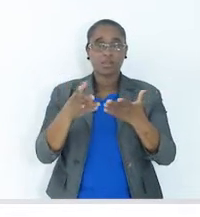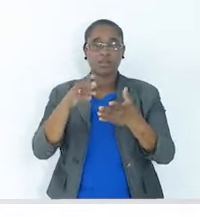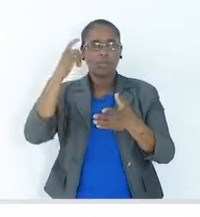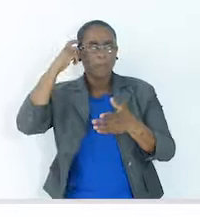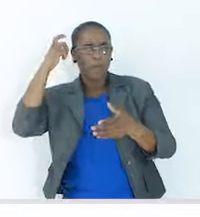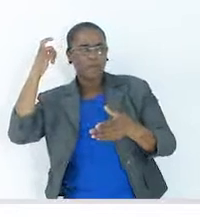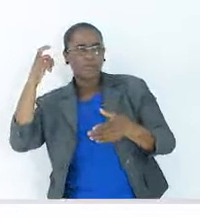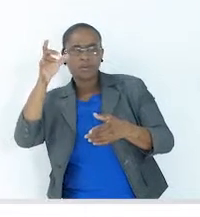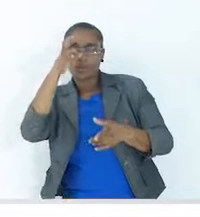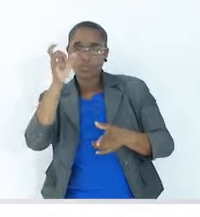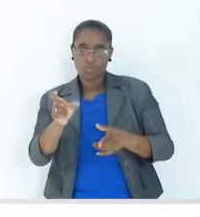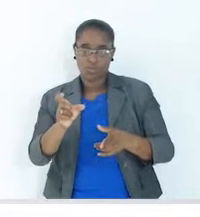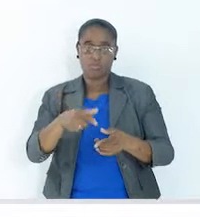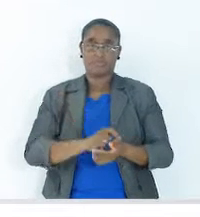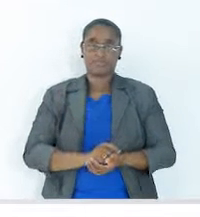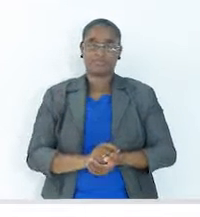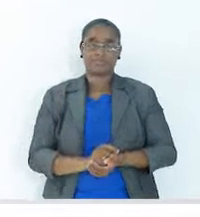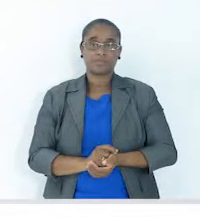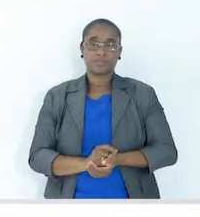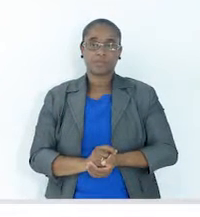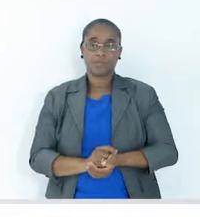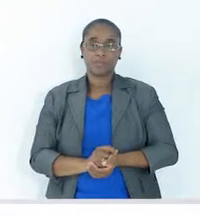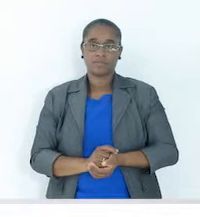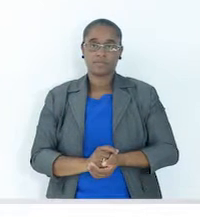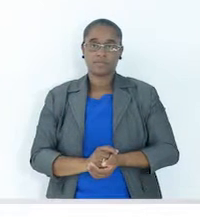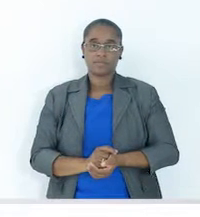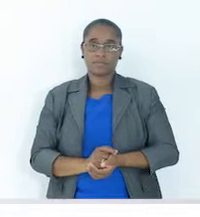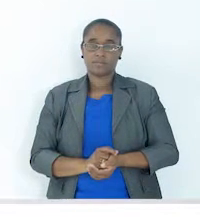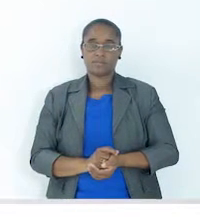pessoa. Contém emoção.